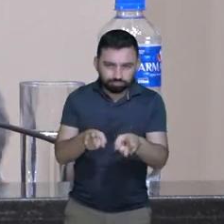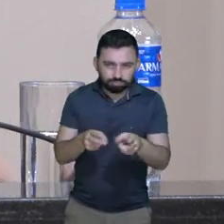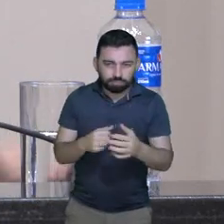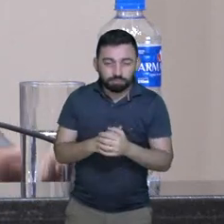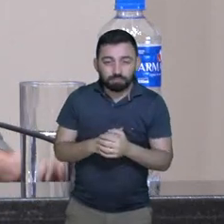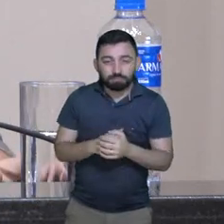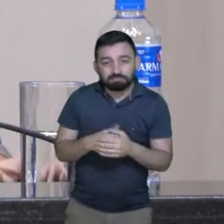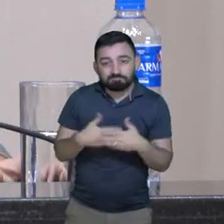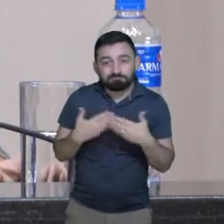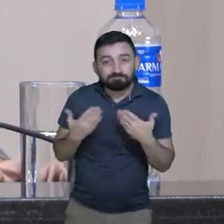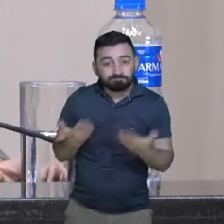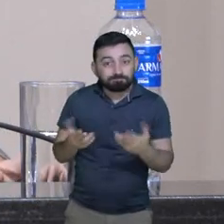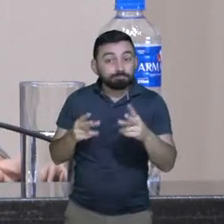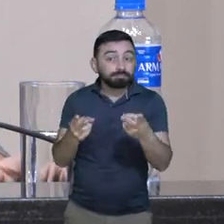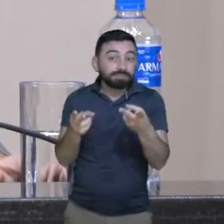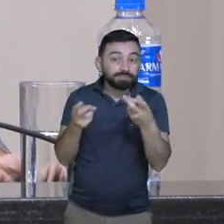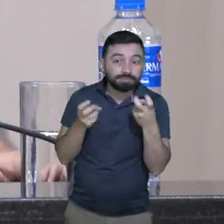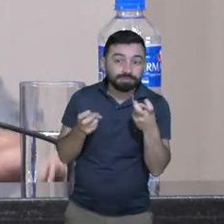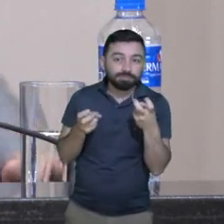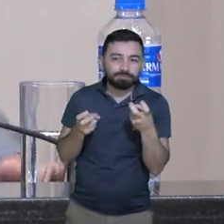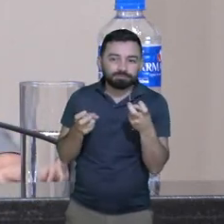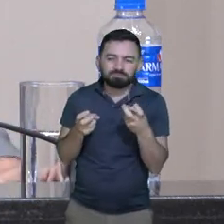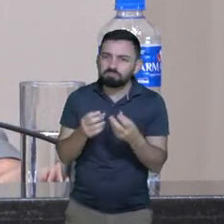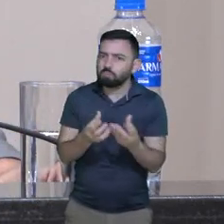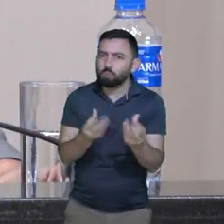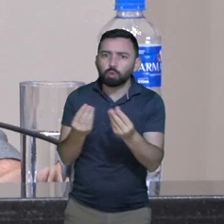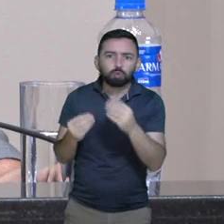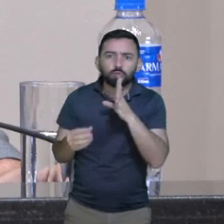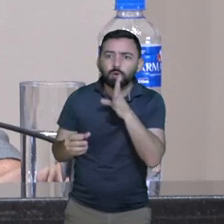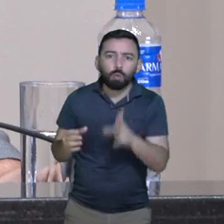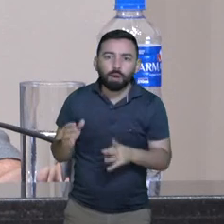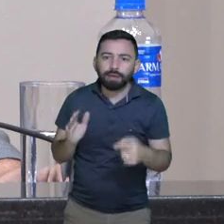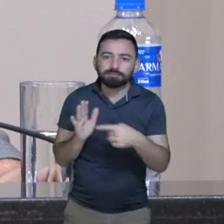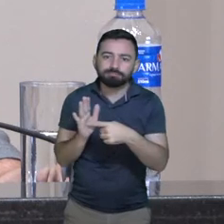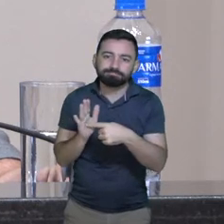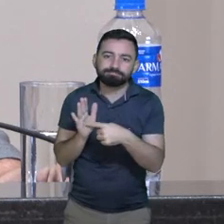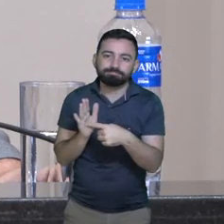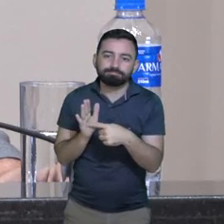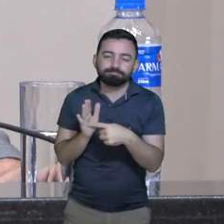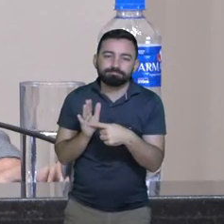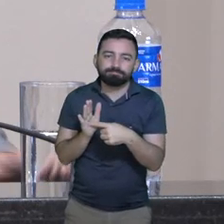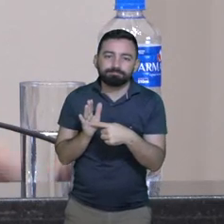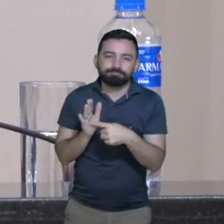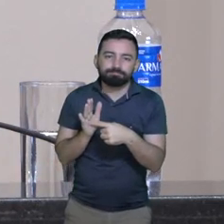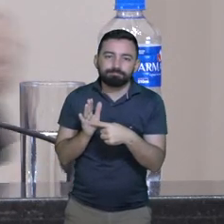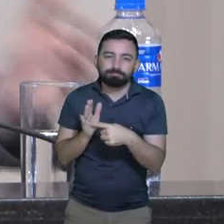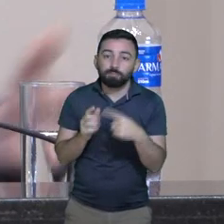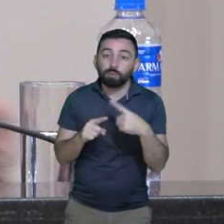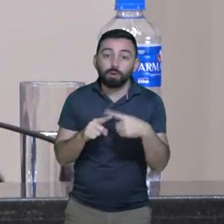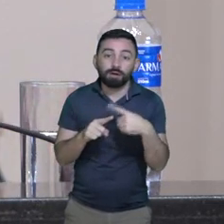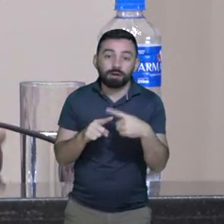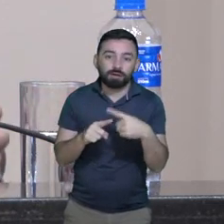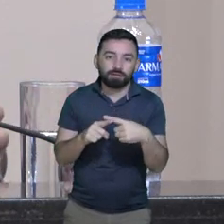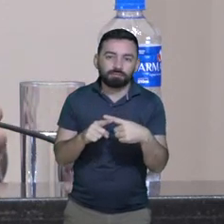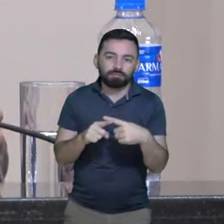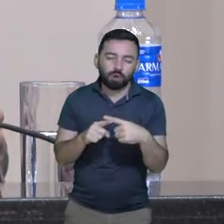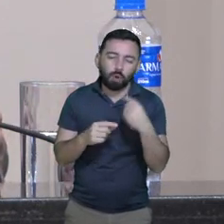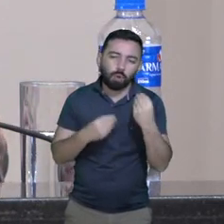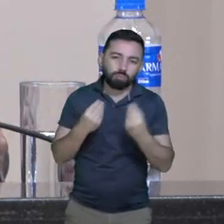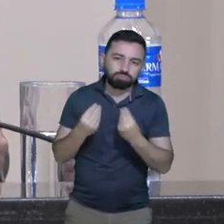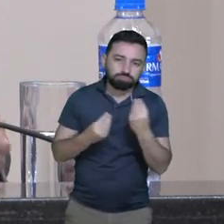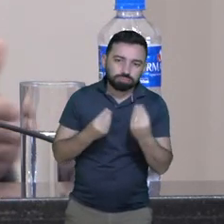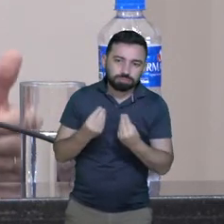eh percebe que talvez muitos nem o conheçam né Eh devido talvez à forma como foi